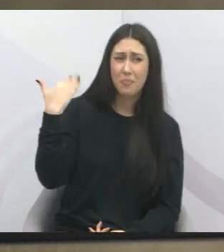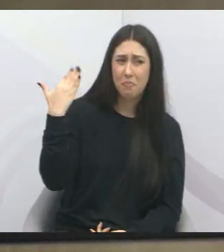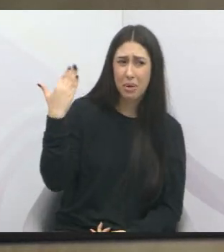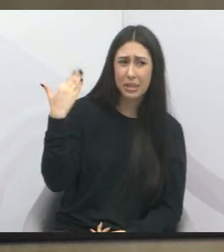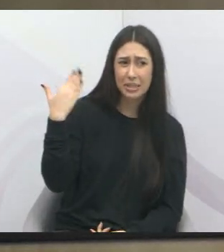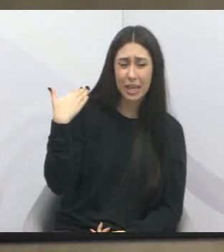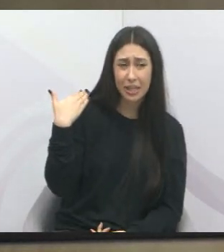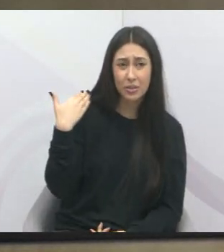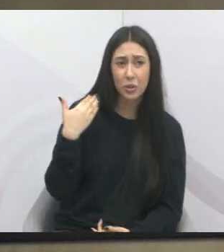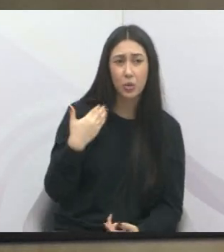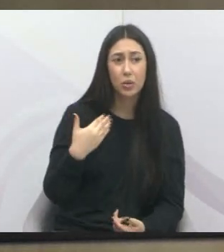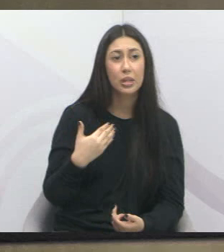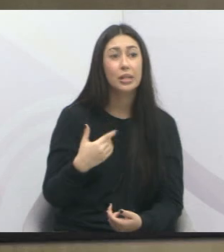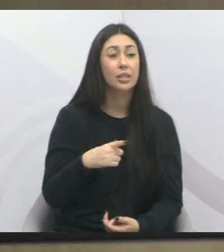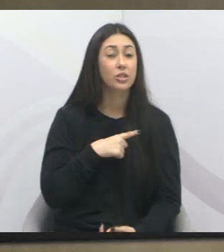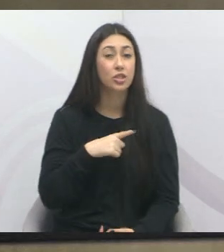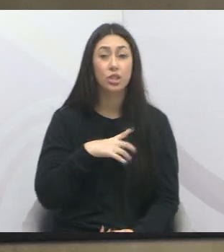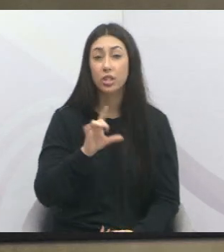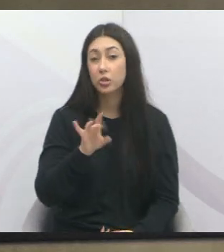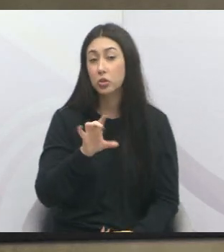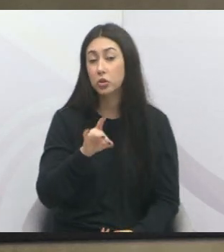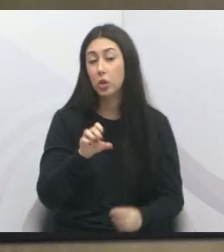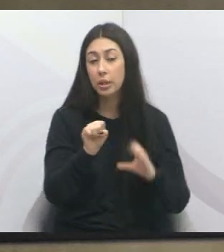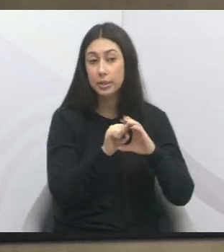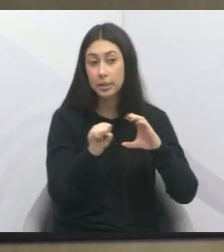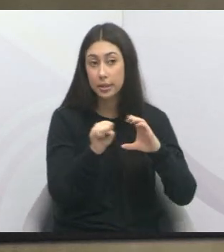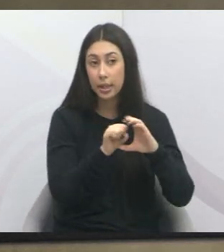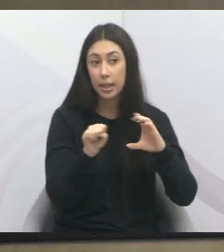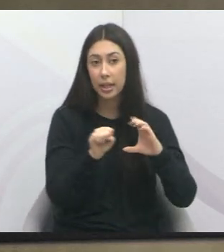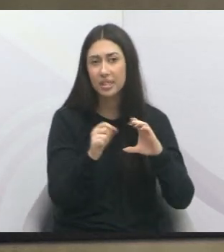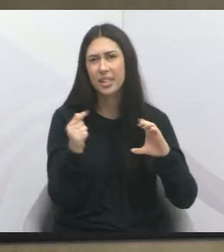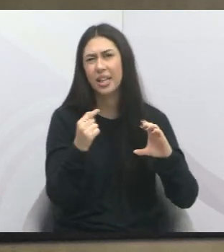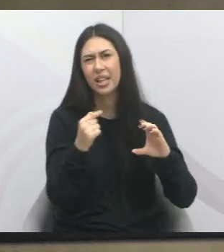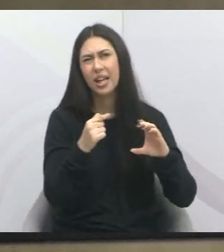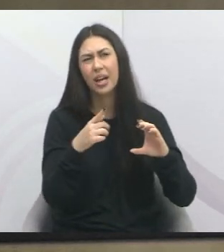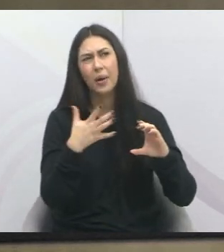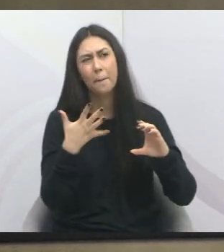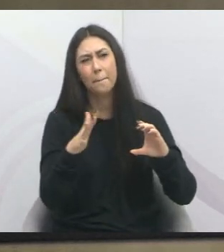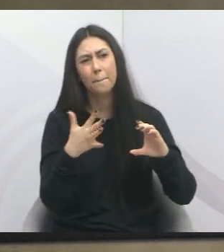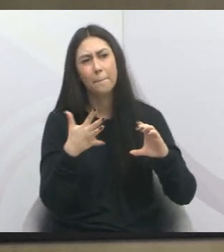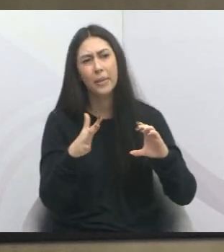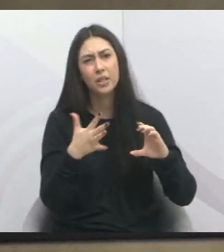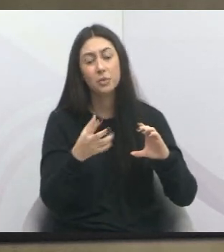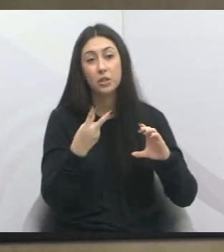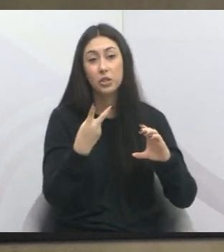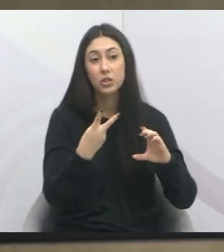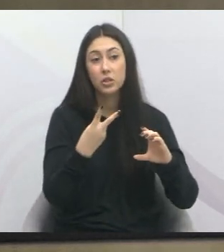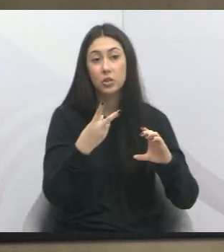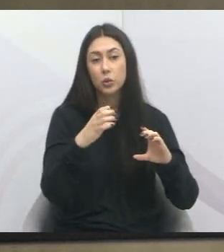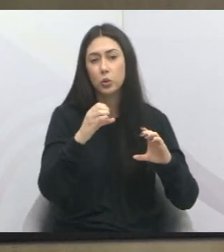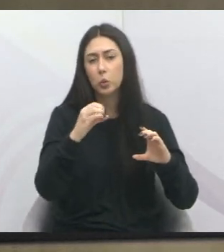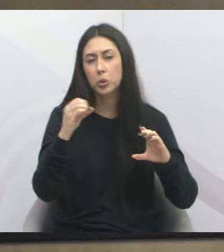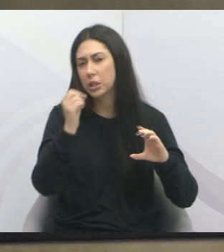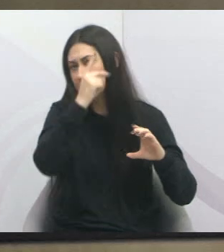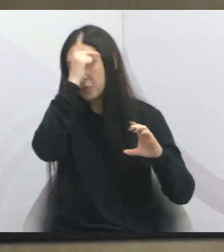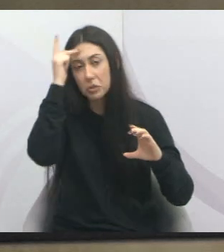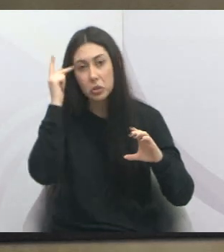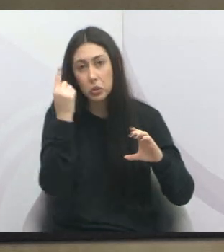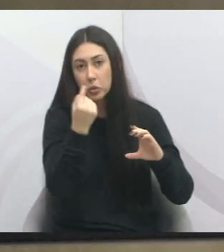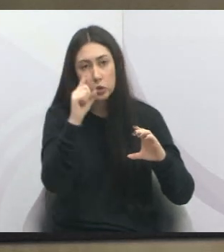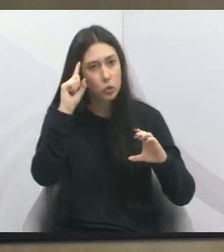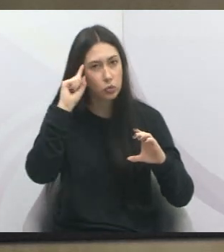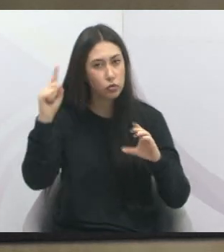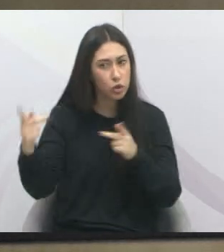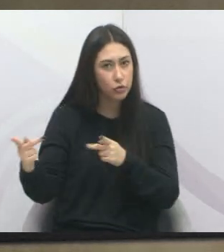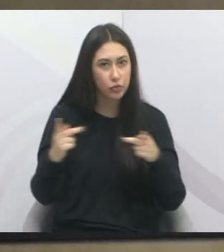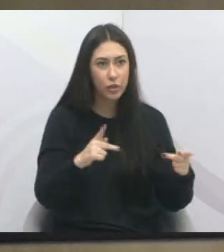da cidade, ele era dentro da Santa Casa. Ele tinha ali uma média de atendimento de 200 pacientes por dia.